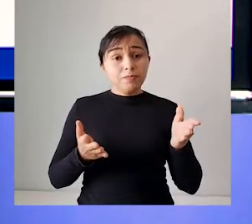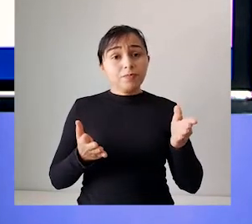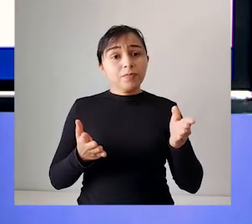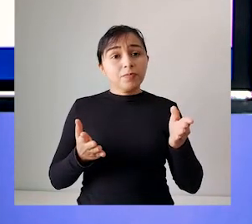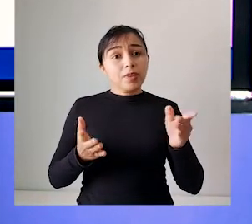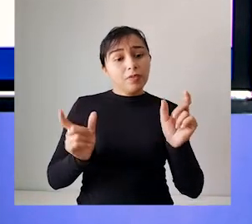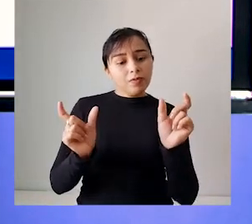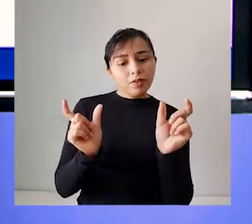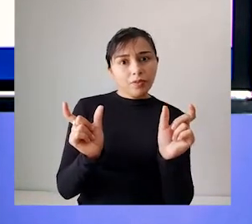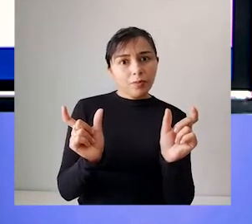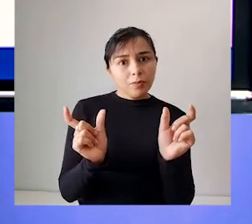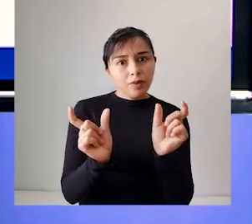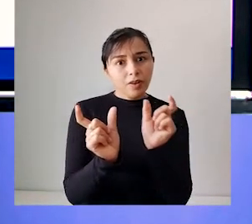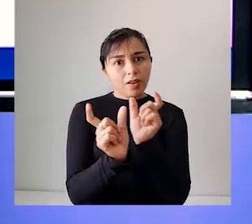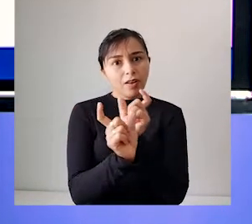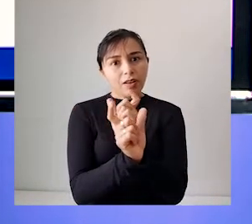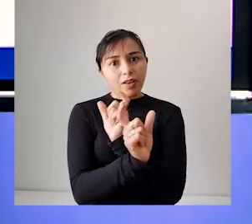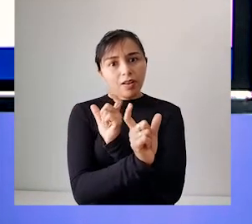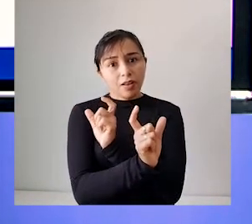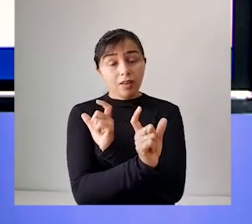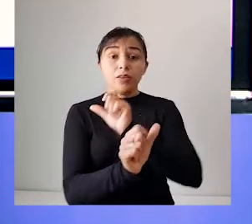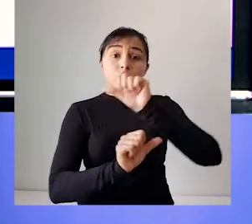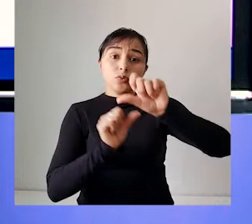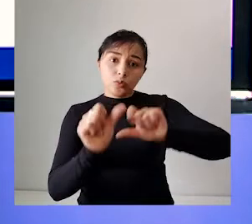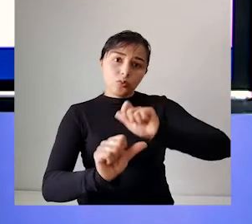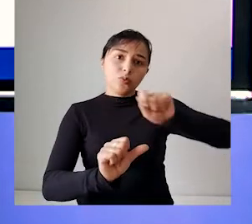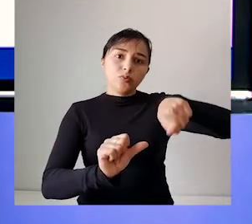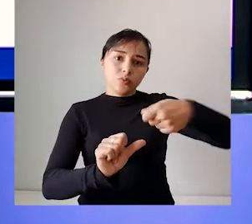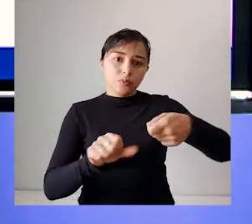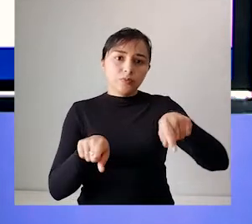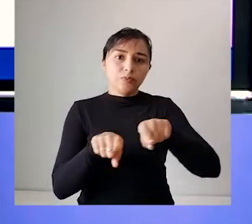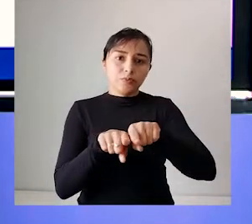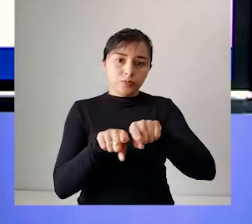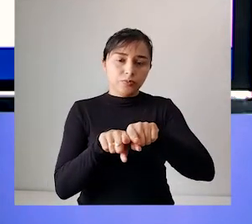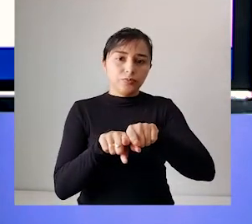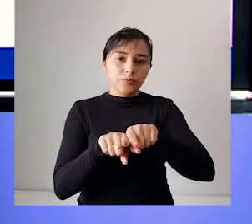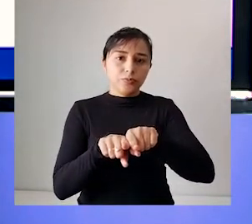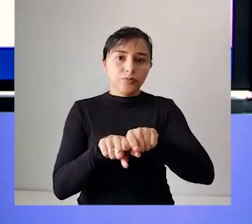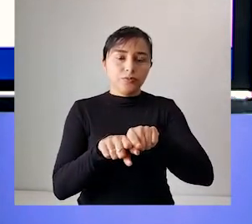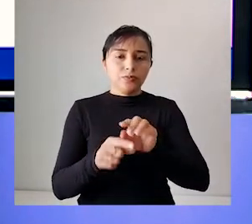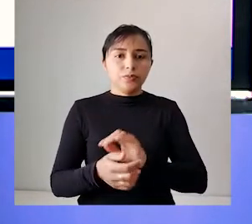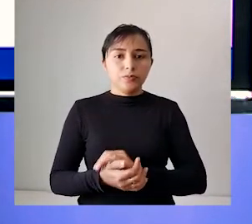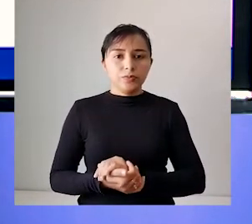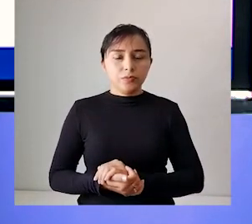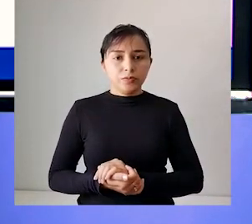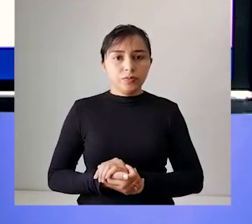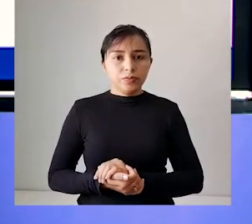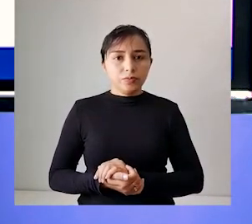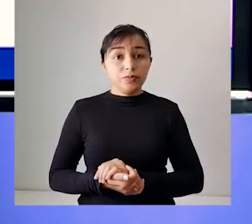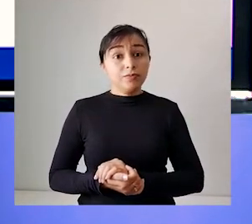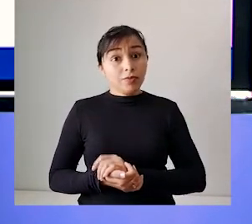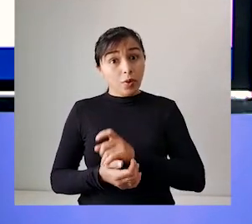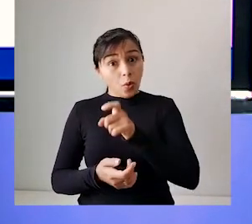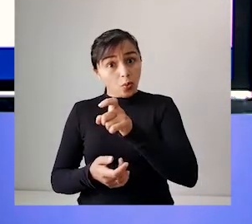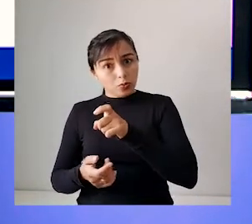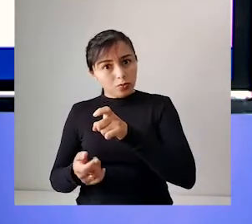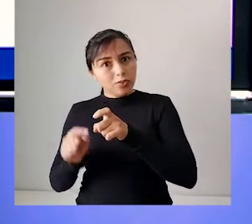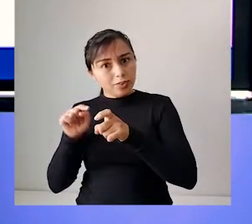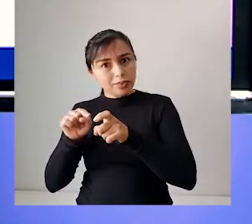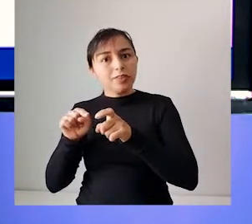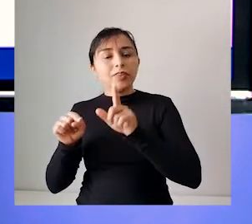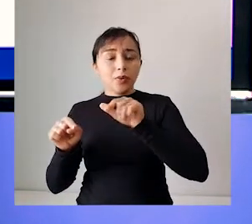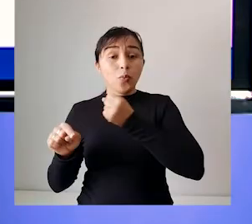fizesse uma rotação, como o x ficou desse lado sozinho, ele vai estar aparecendo aqui, só para ficar, digamos assim, de forma